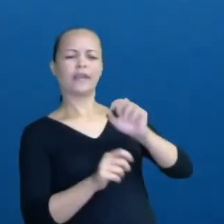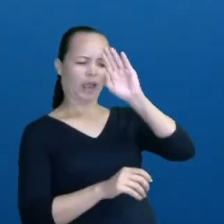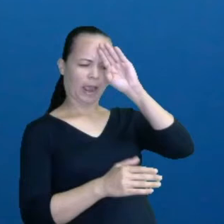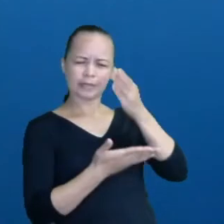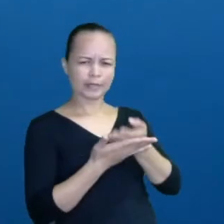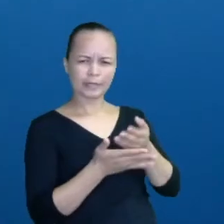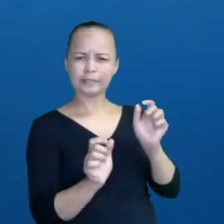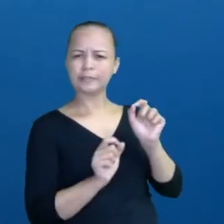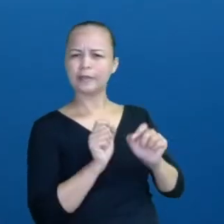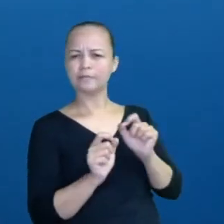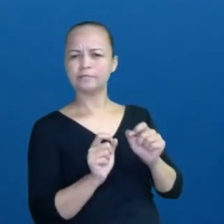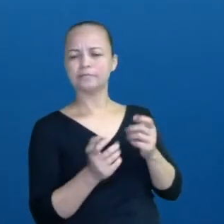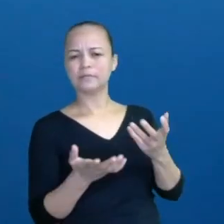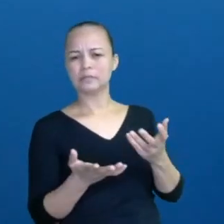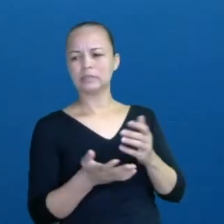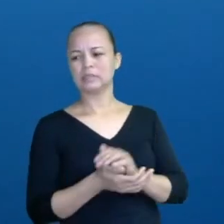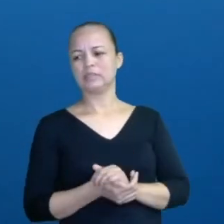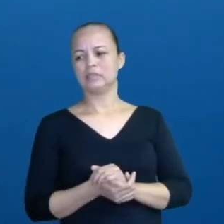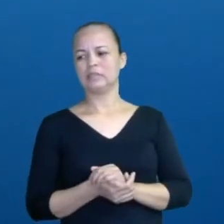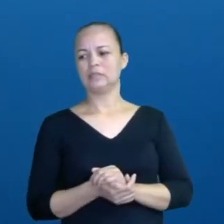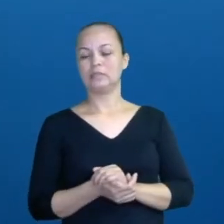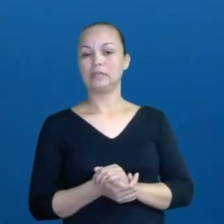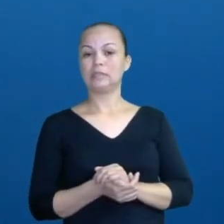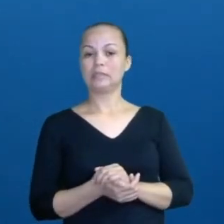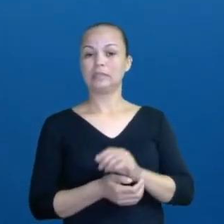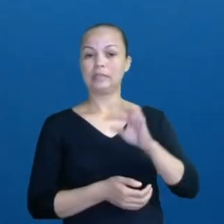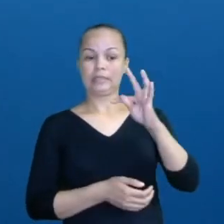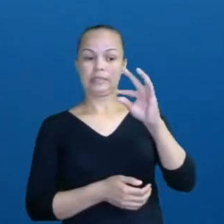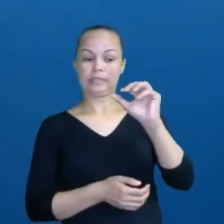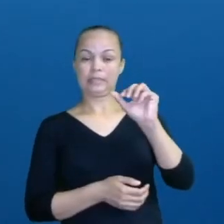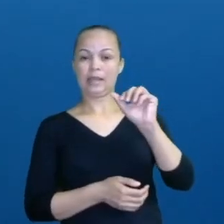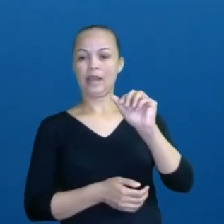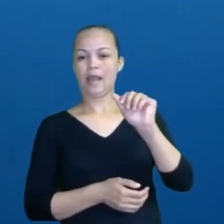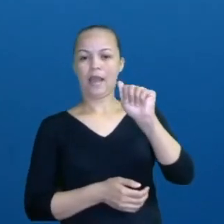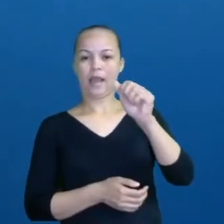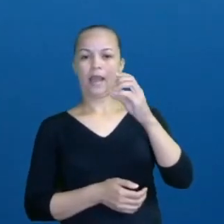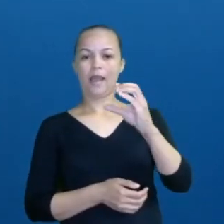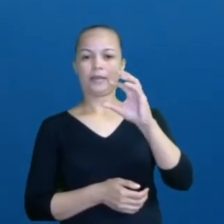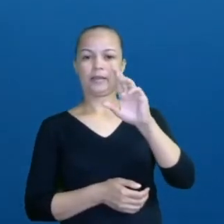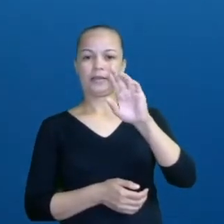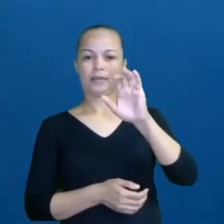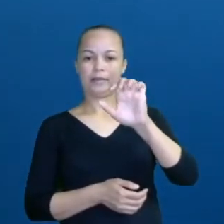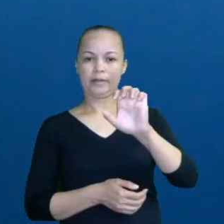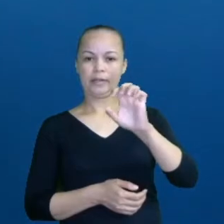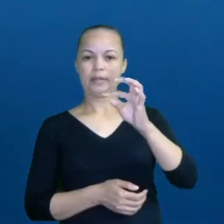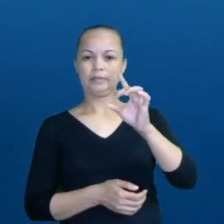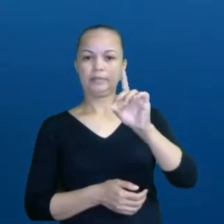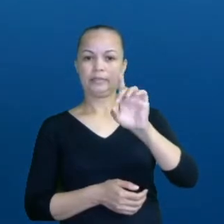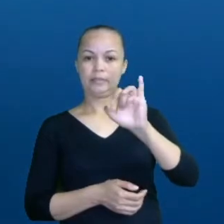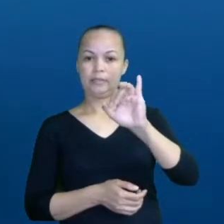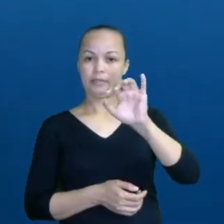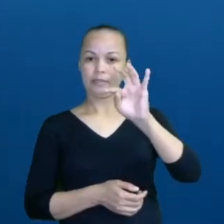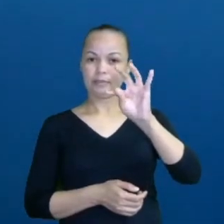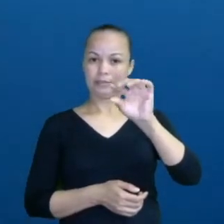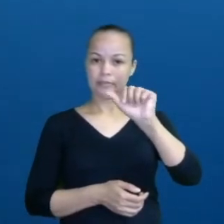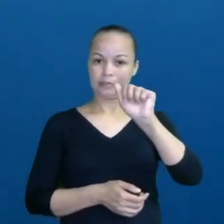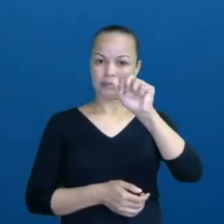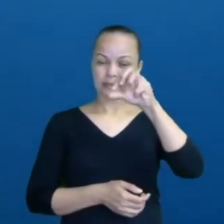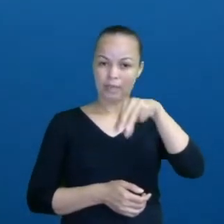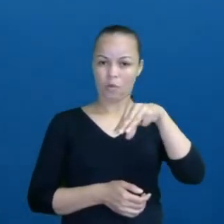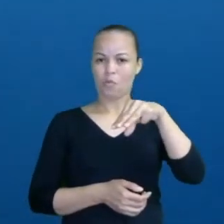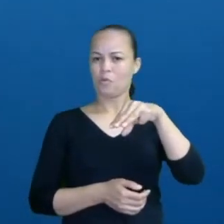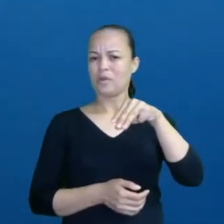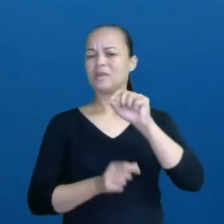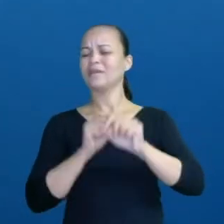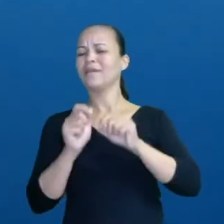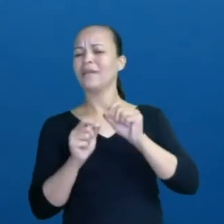Olhem para a terminação do verbo. Acreditam, ou seja, eles não acreditam. Mas nós vamos conseguir